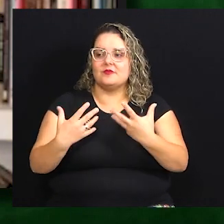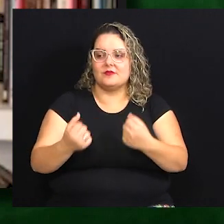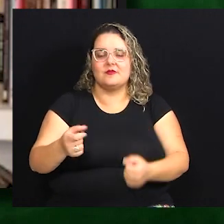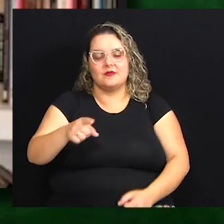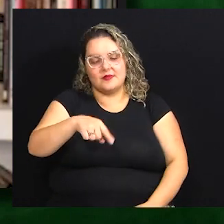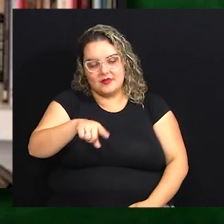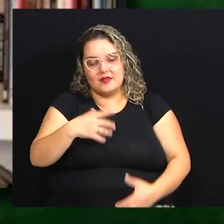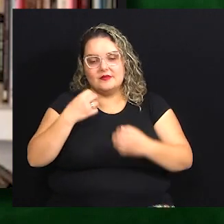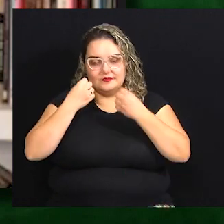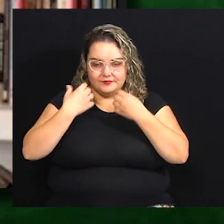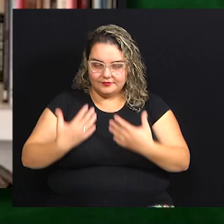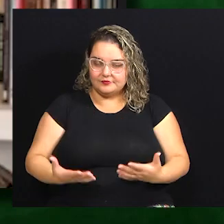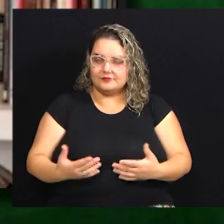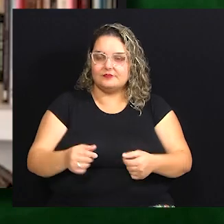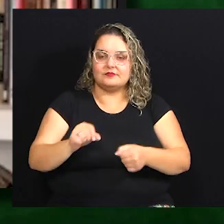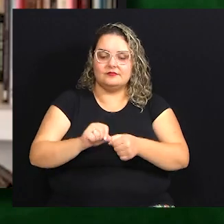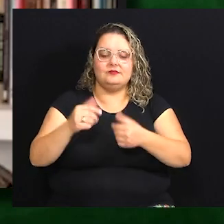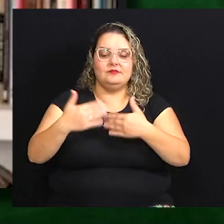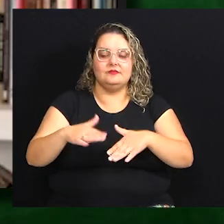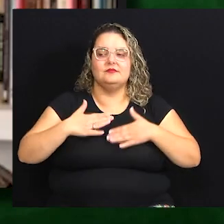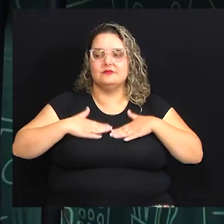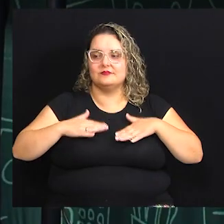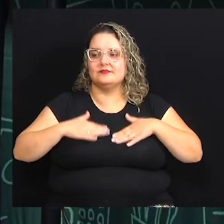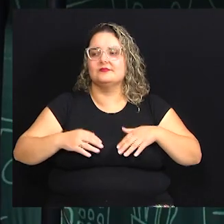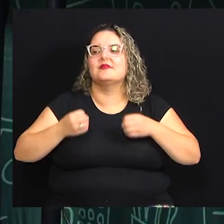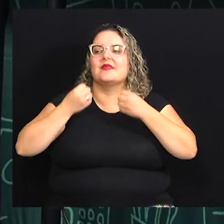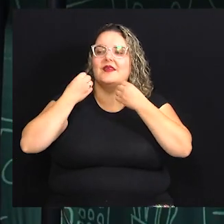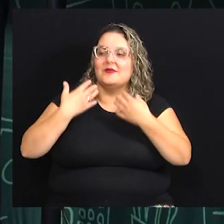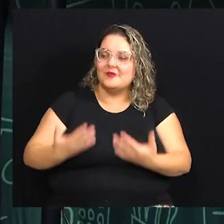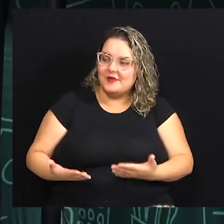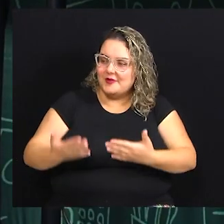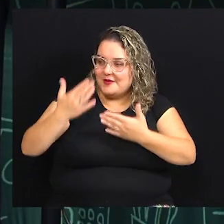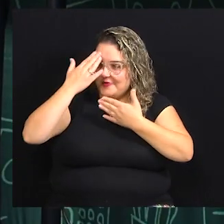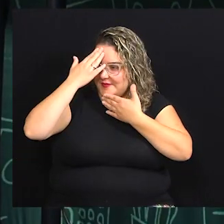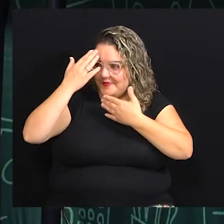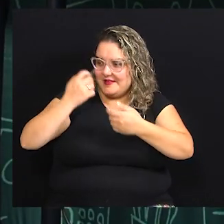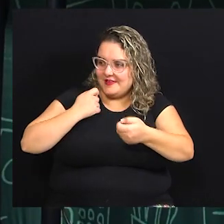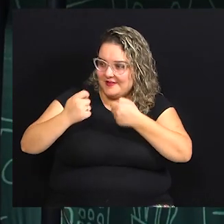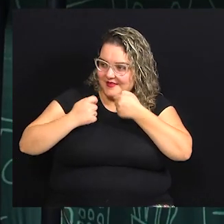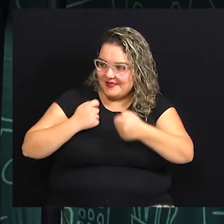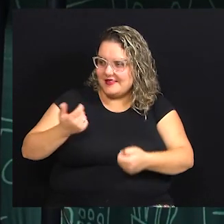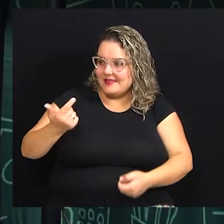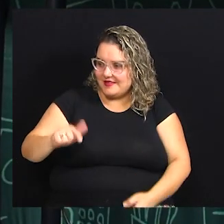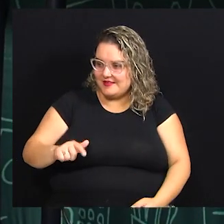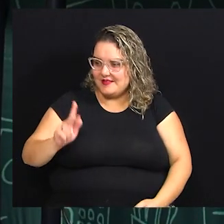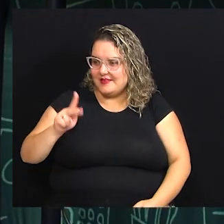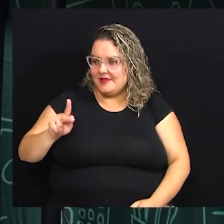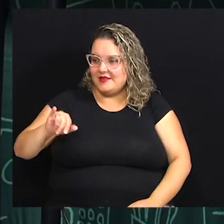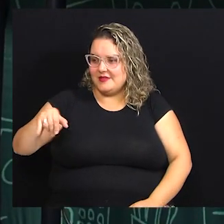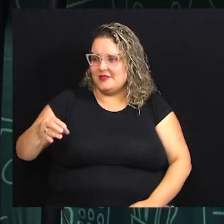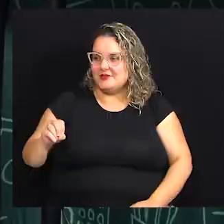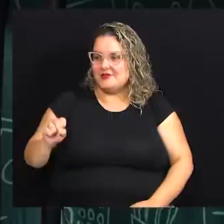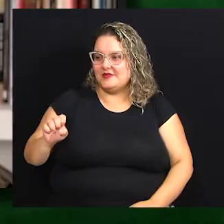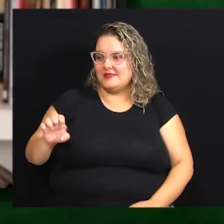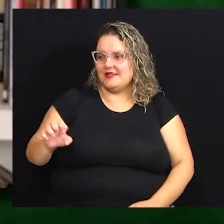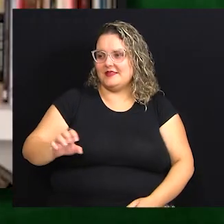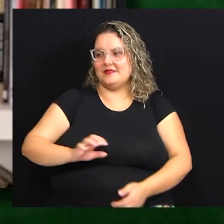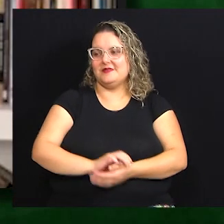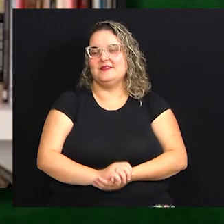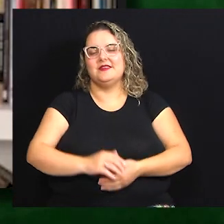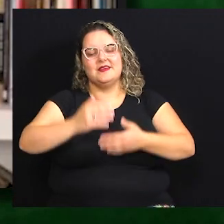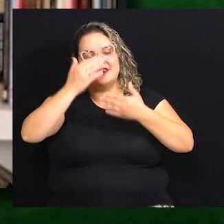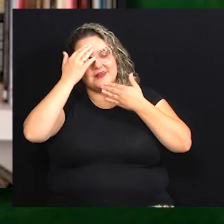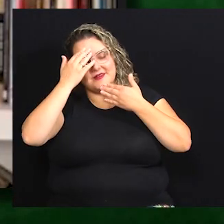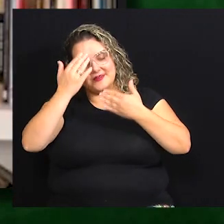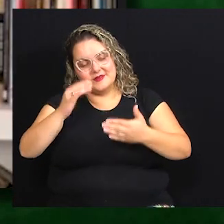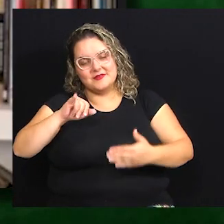receber vocês muito bem e realizar uma prova com tranquilidade. Boa, boa. Muito obrigado pela entrevista mais uma vez, professor José Alves.